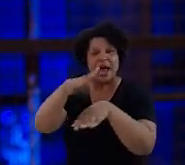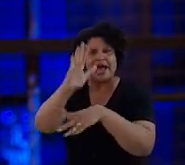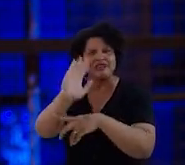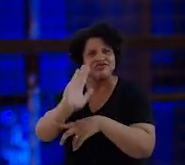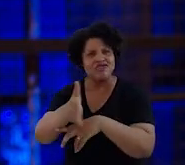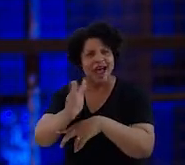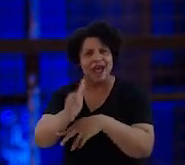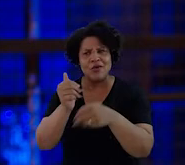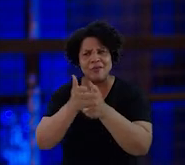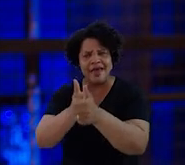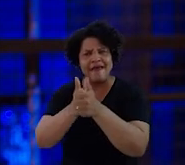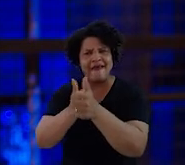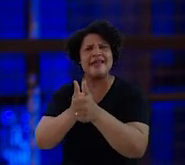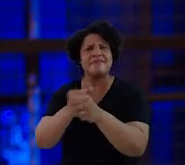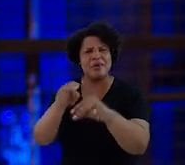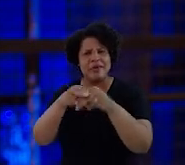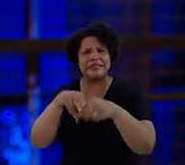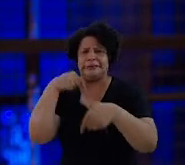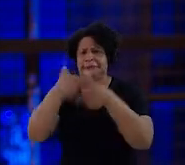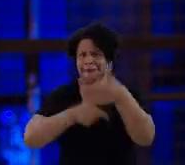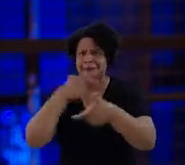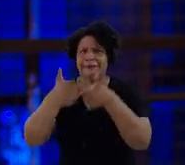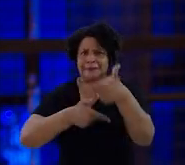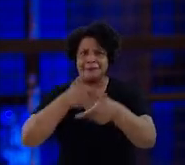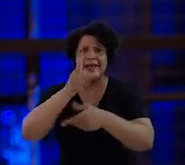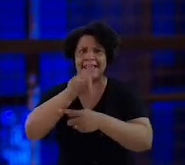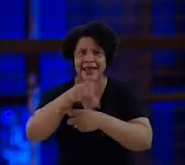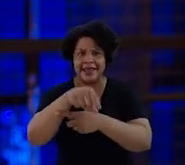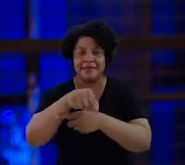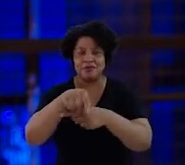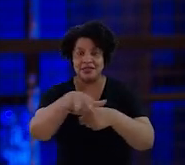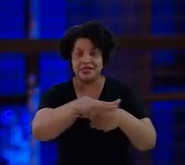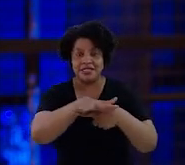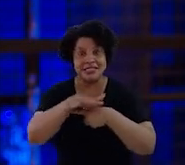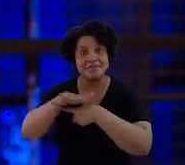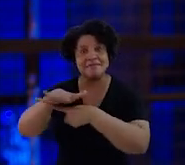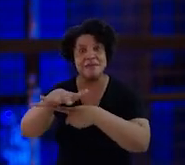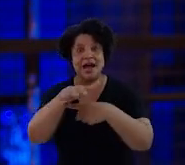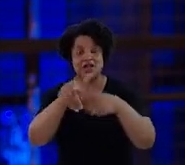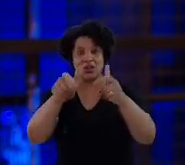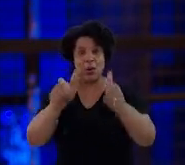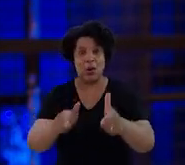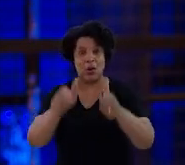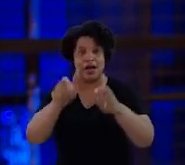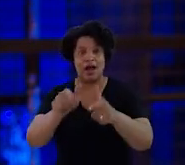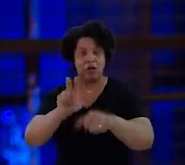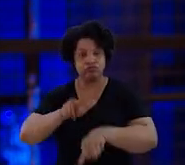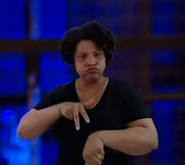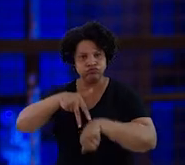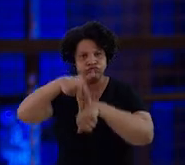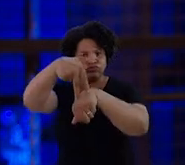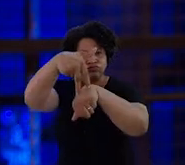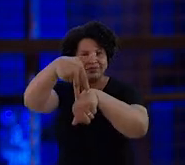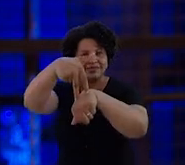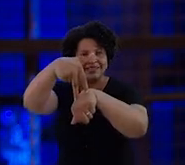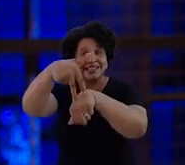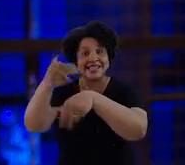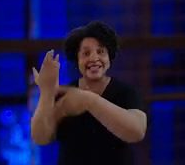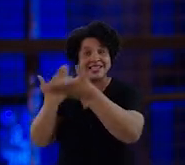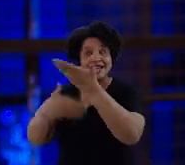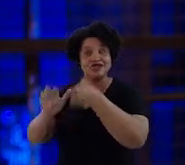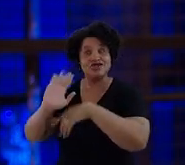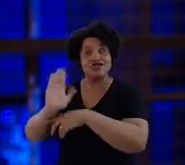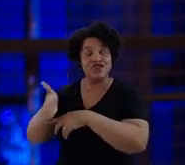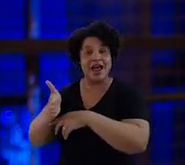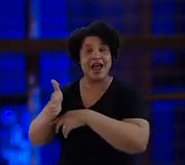Então é muito corre, e tipo, estar nesse espaço, estar nesse local, e ver que tiveram vários outros artistas, que nem